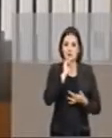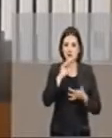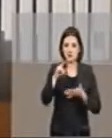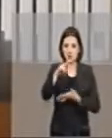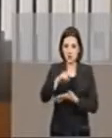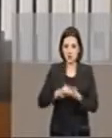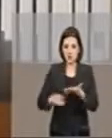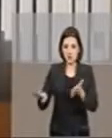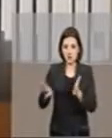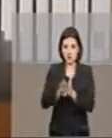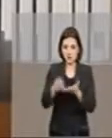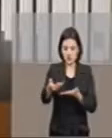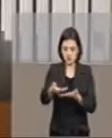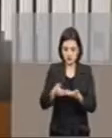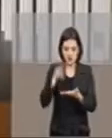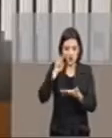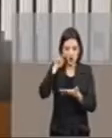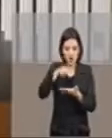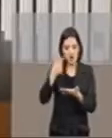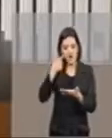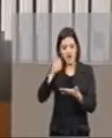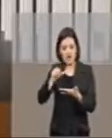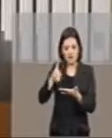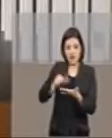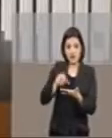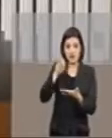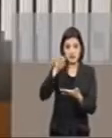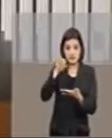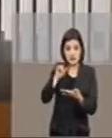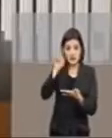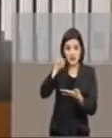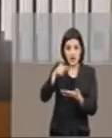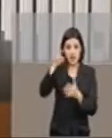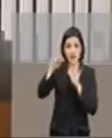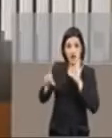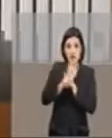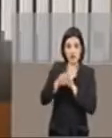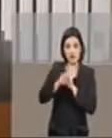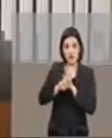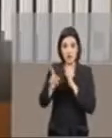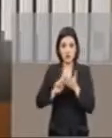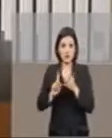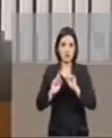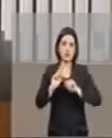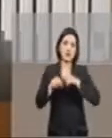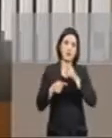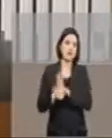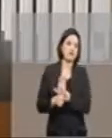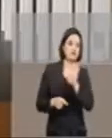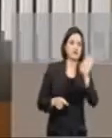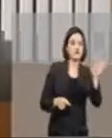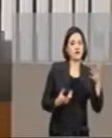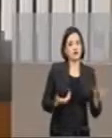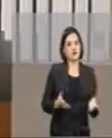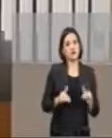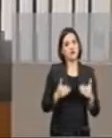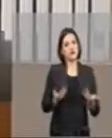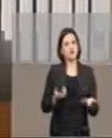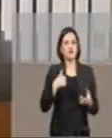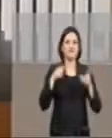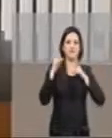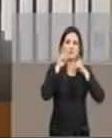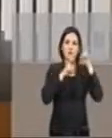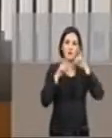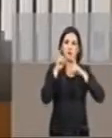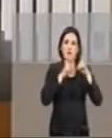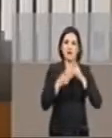com base no seu resultado, é que você vai verificar se elas são ou não são legais, ilícitas. Eu tenho minha preocupação com